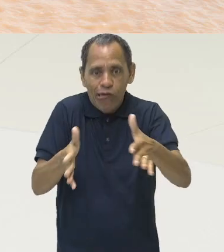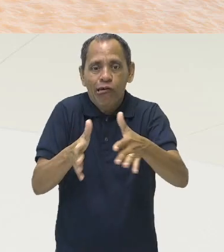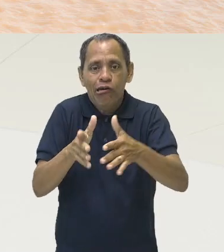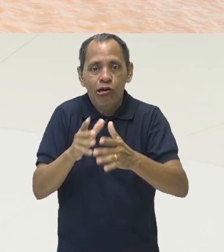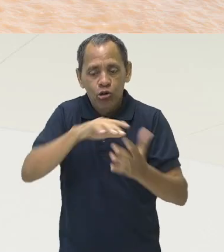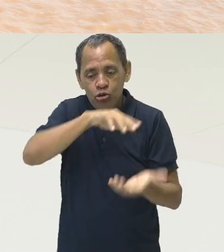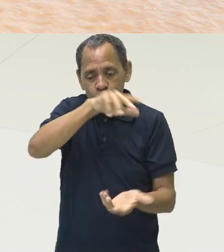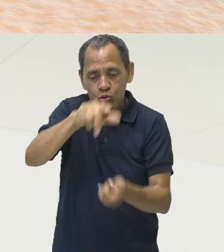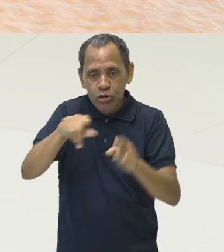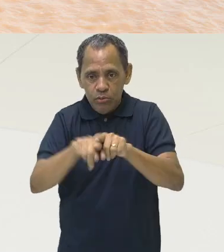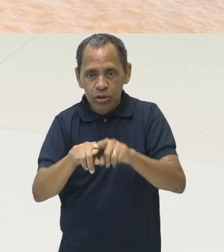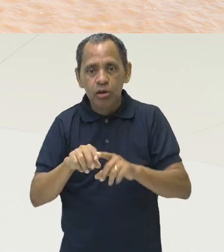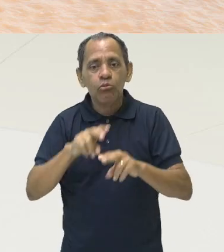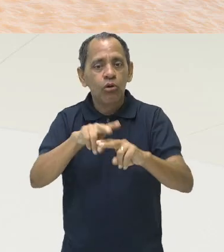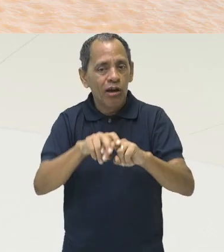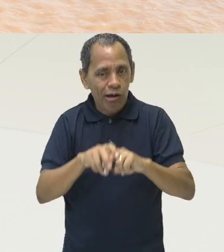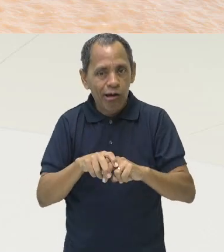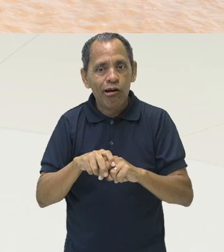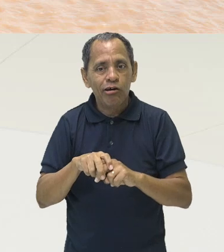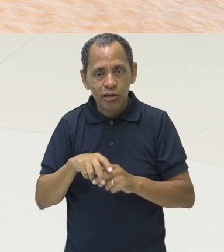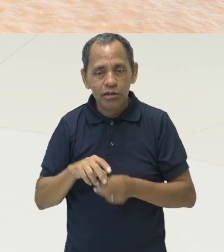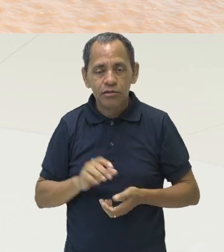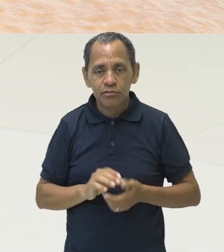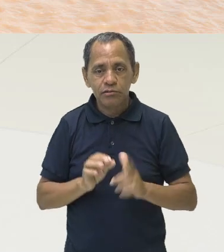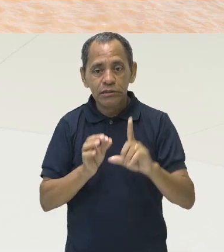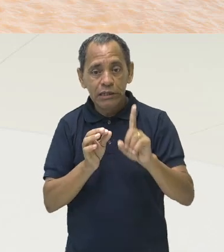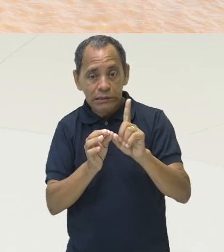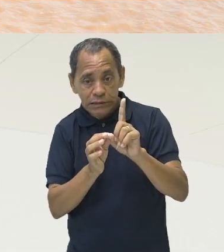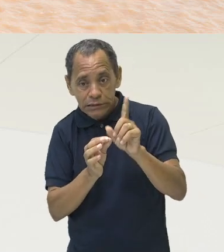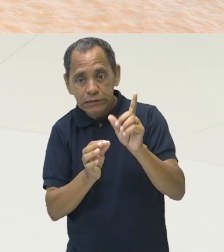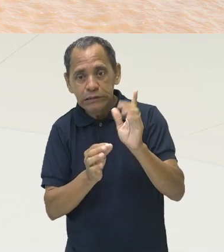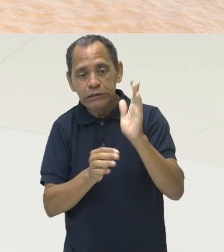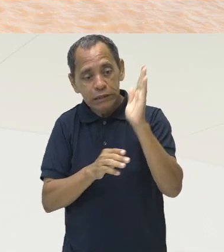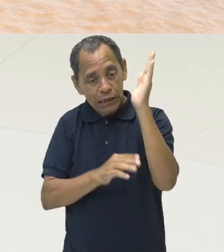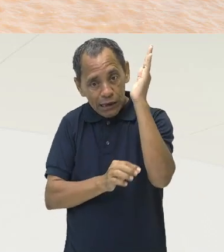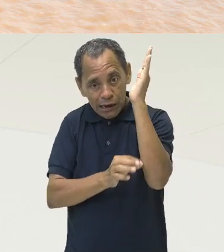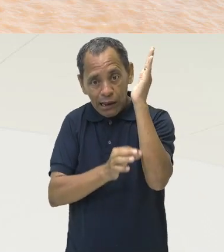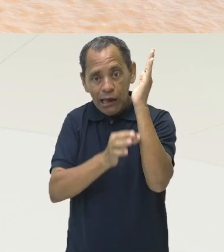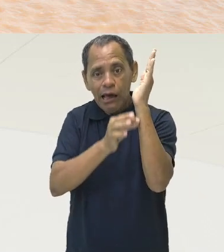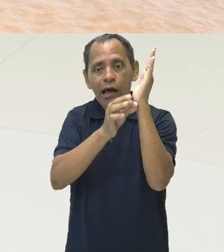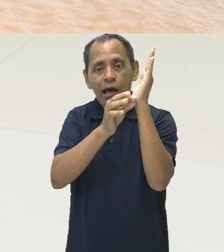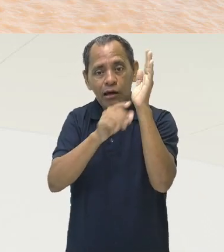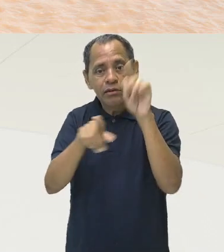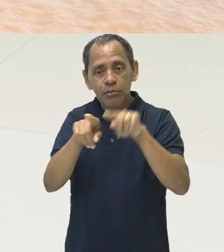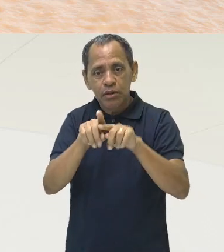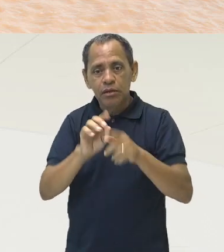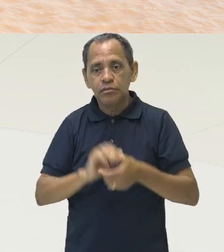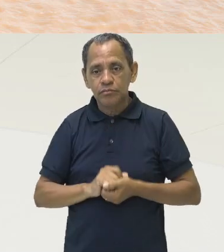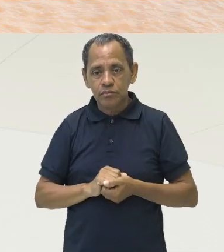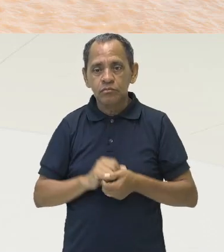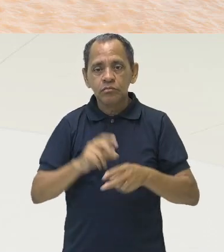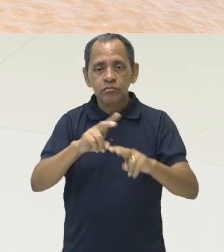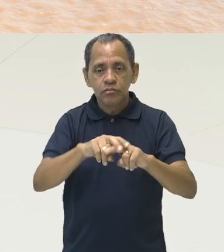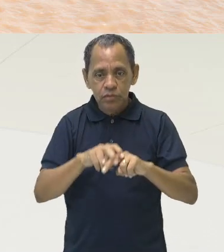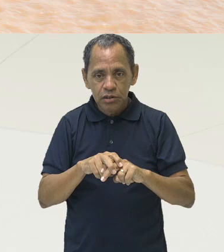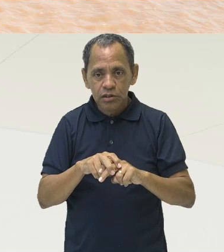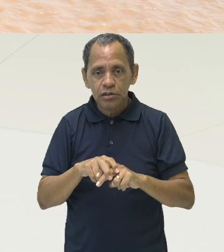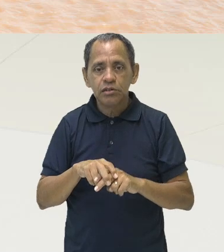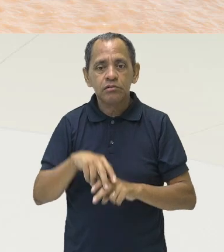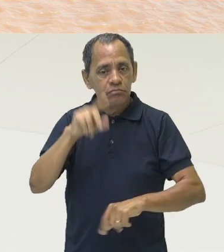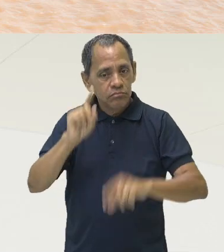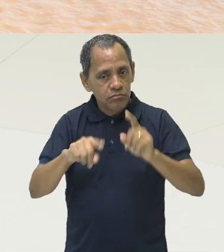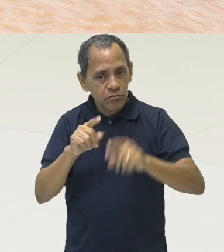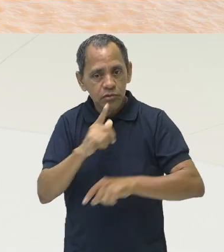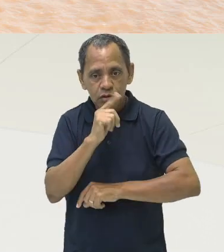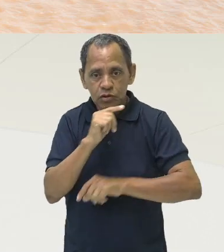seja, de chuva. No entanto, mesmo com grande disponibilidade desses recursos hídricos, o nosso